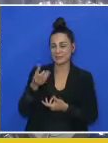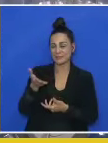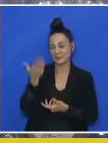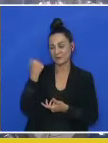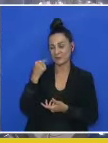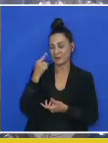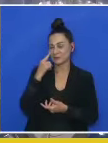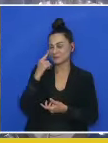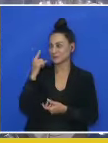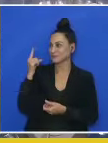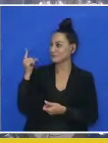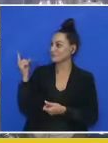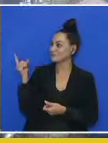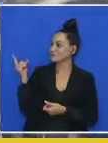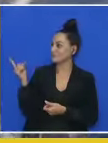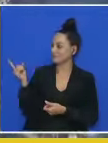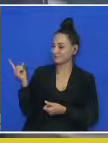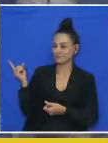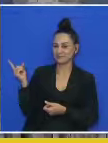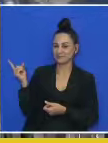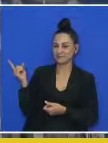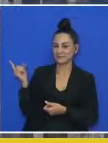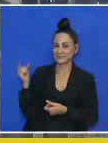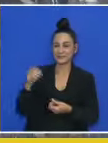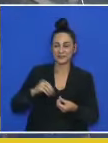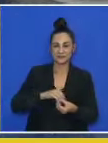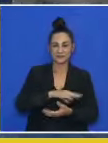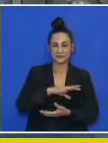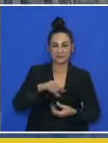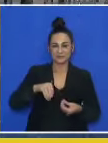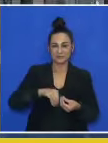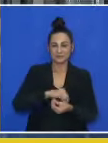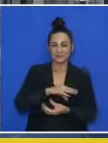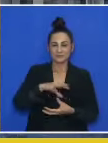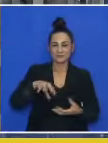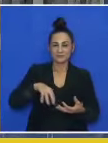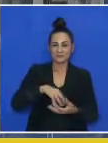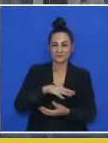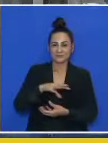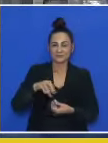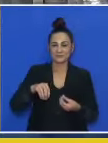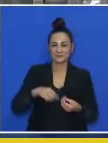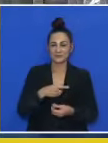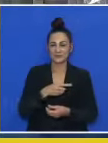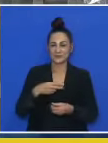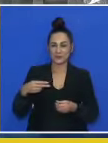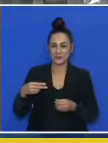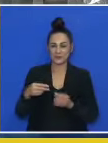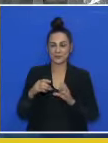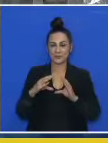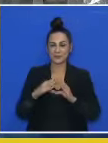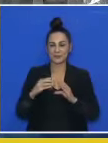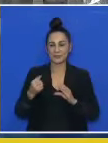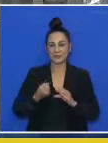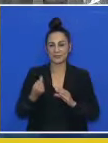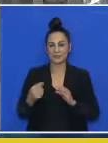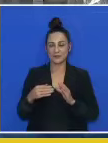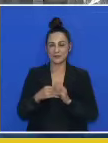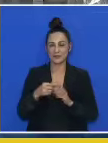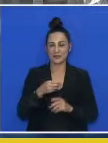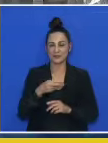Vamos lá. Valendo! Globo carregado, embaralhando 12 bolas numeradas de 01 a 12.